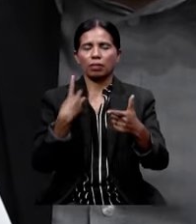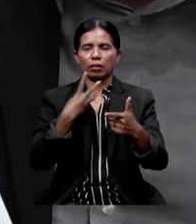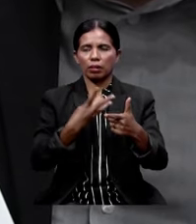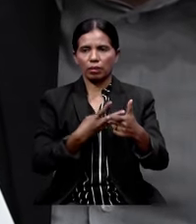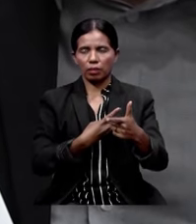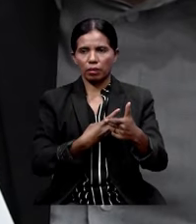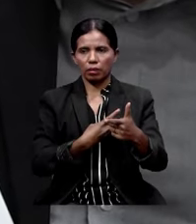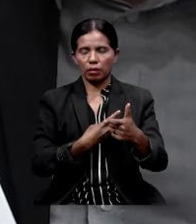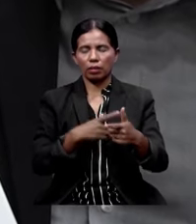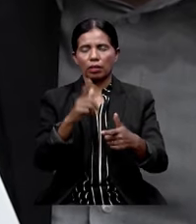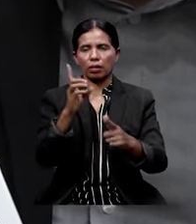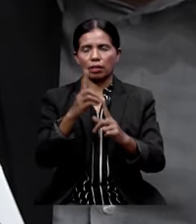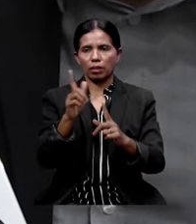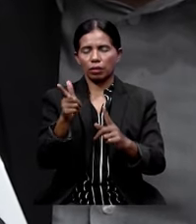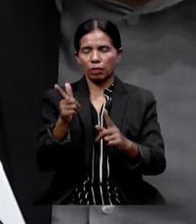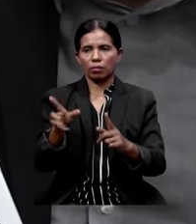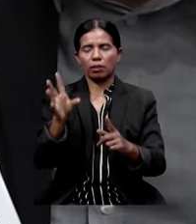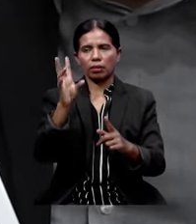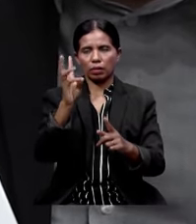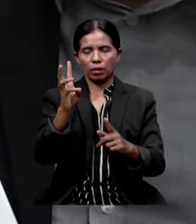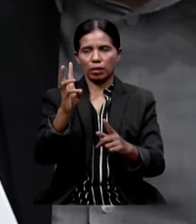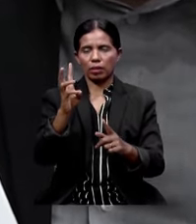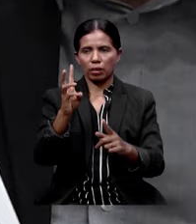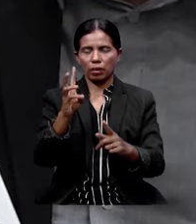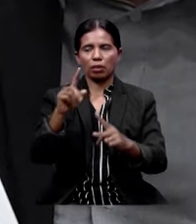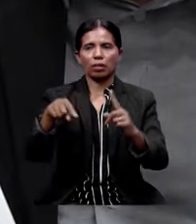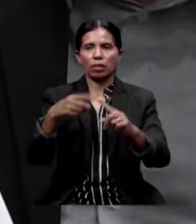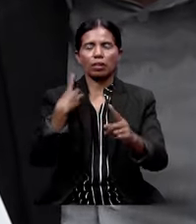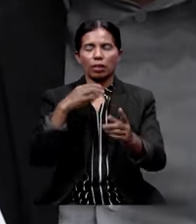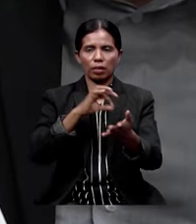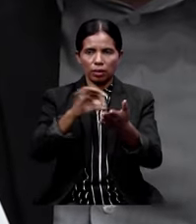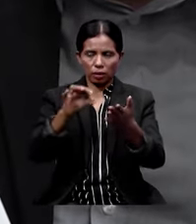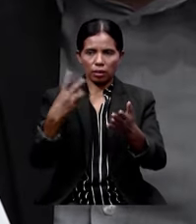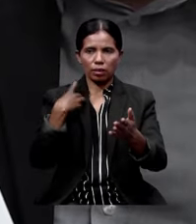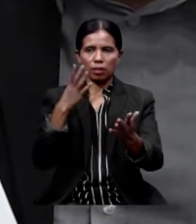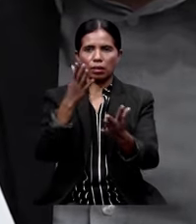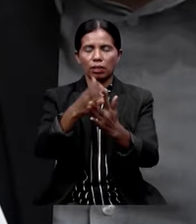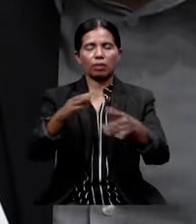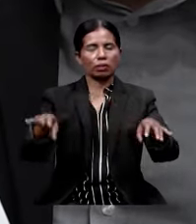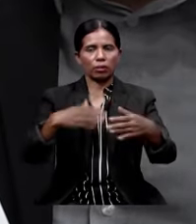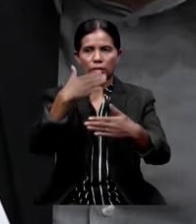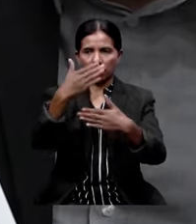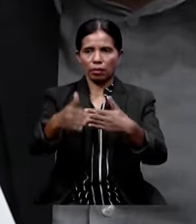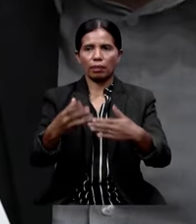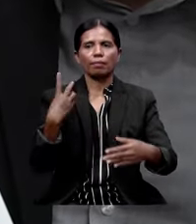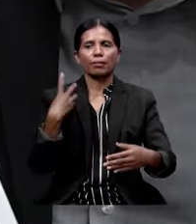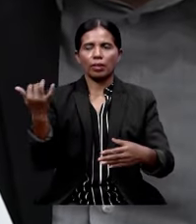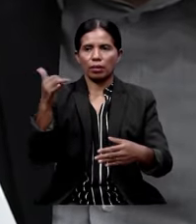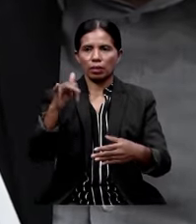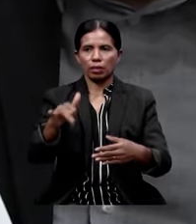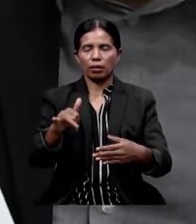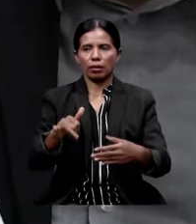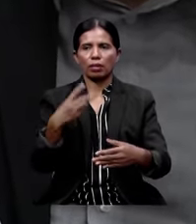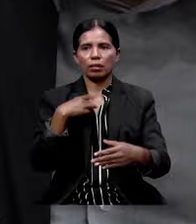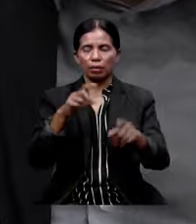ia dia 25 ou 26, vai ir assinar na itinia adesão, né? Serviço certo irmã, né? Mas legislação ser na mesma hora,